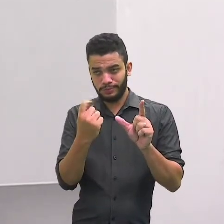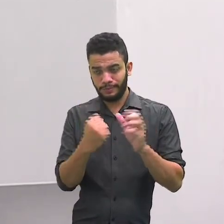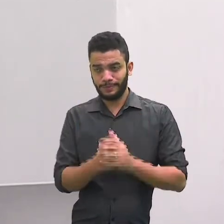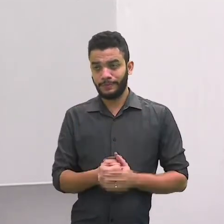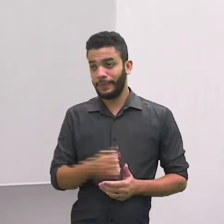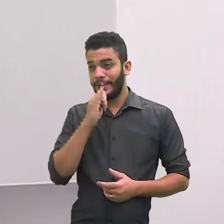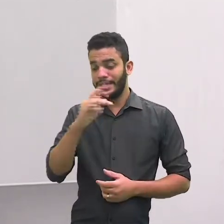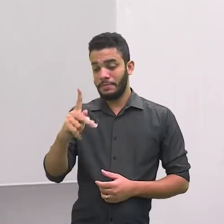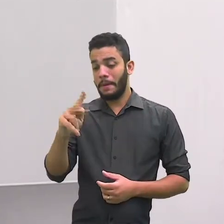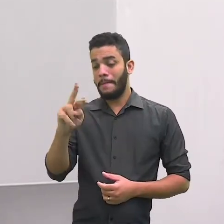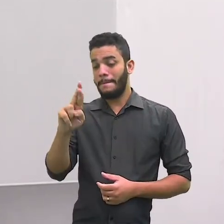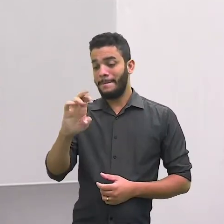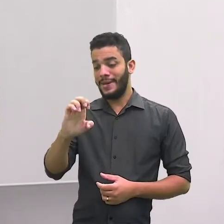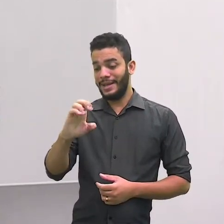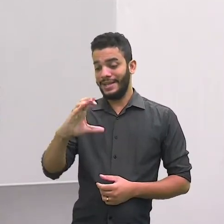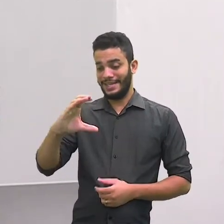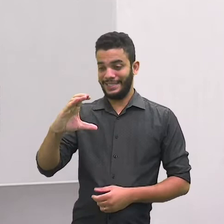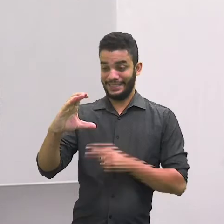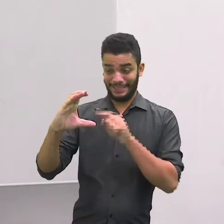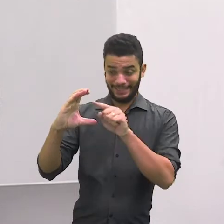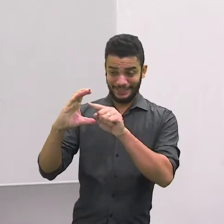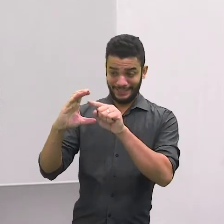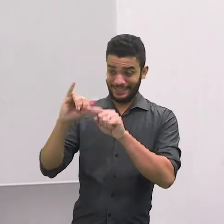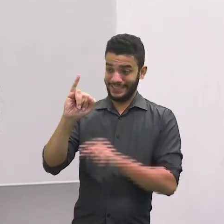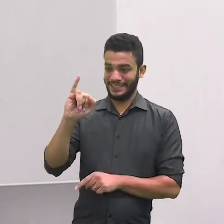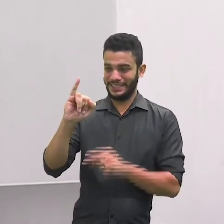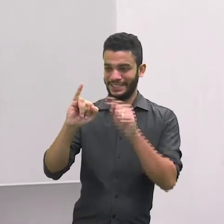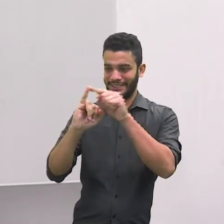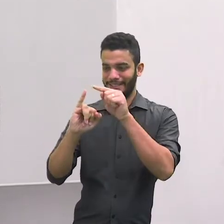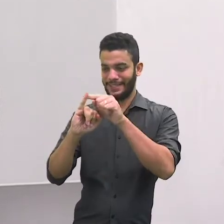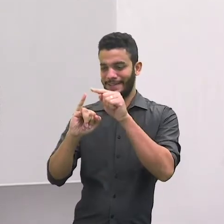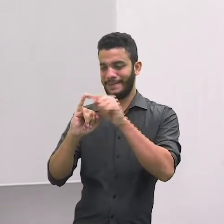Você esqueceu do primeiro I.